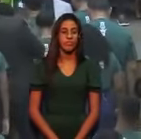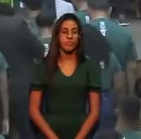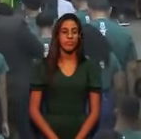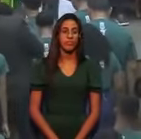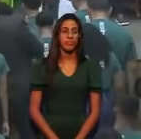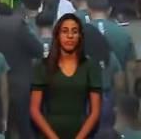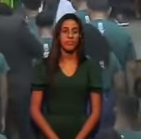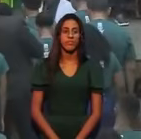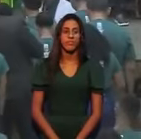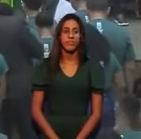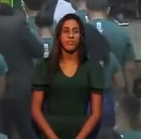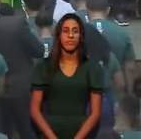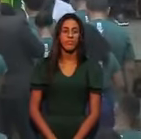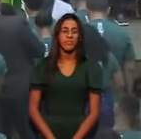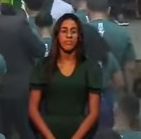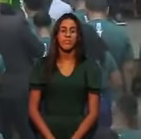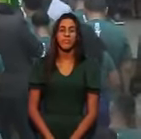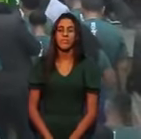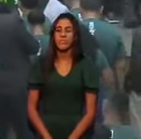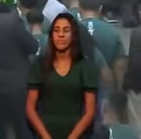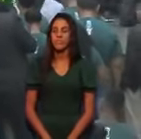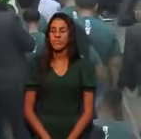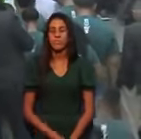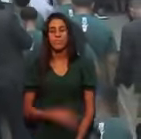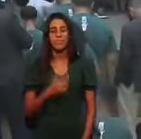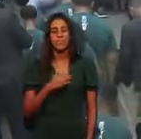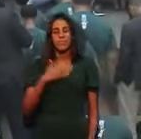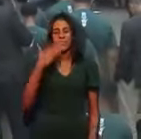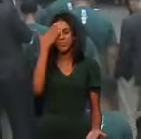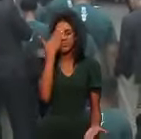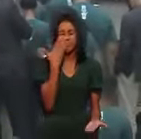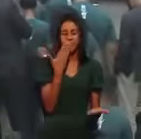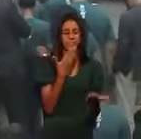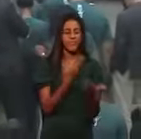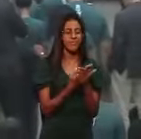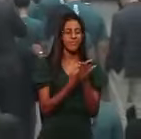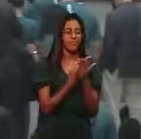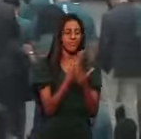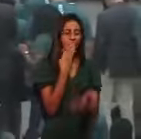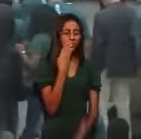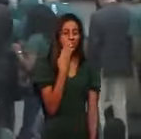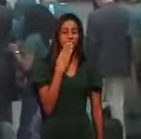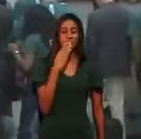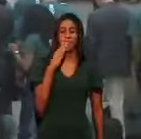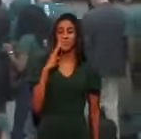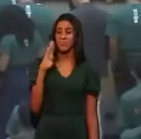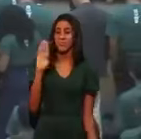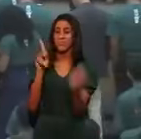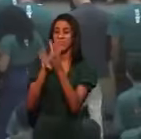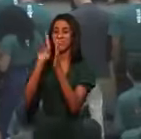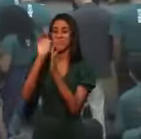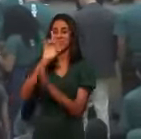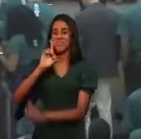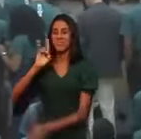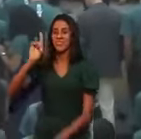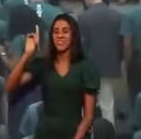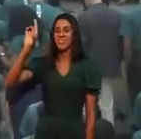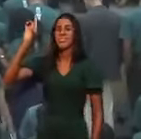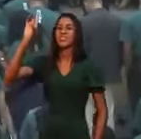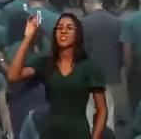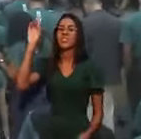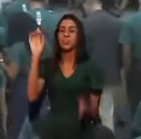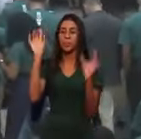Confiando fica em suas promessas. Creia nas promessas do Senhor,